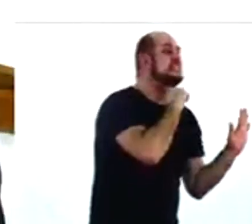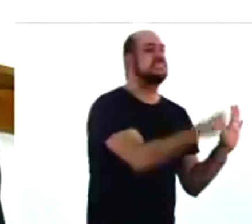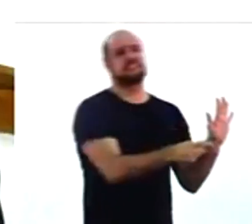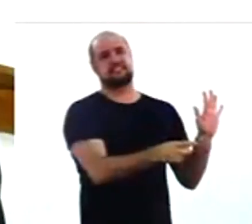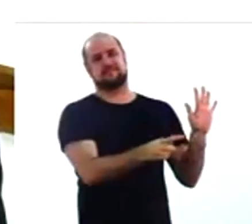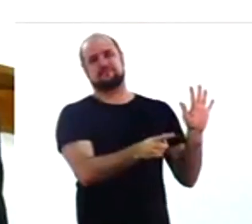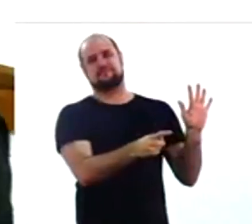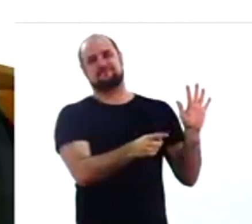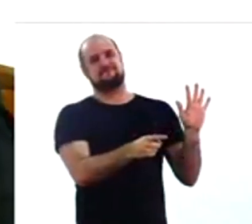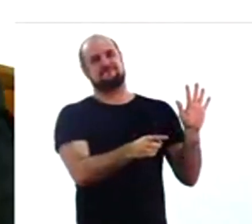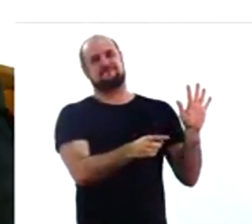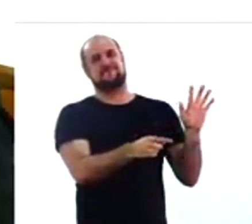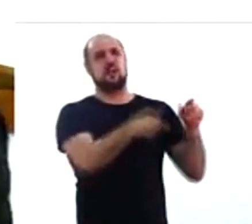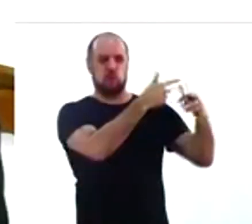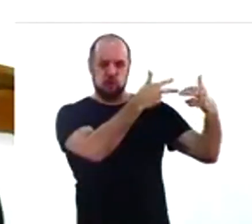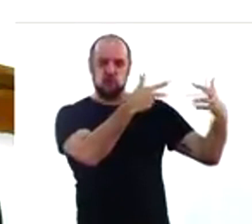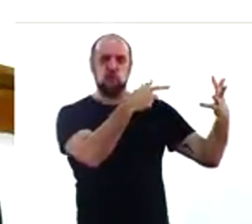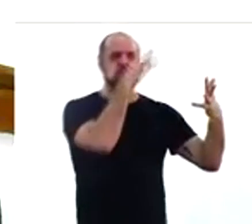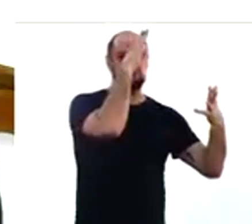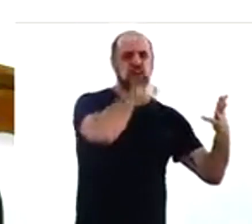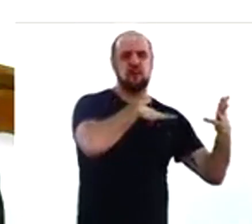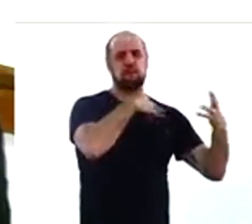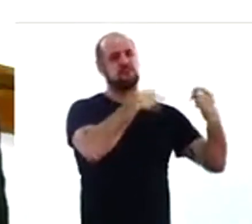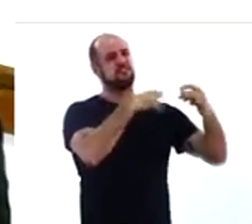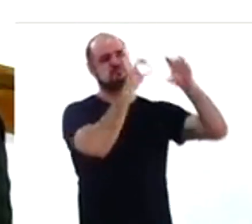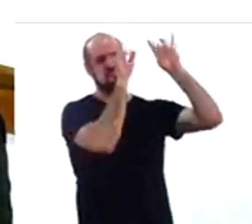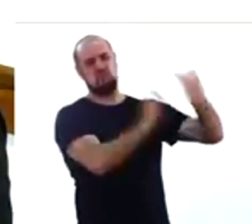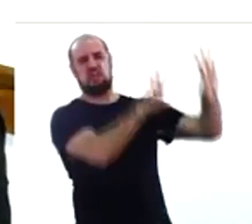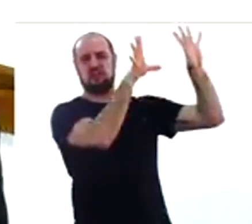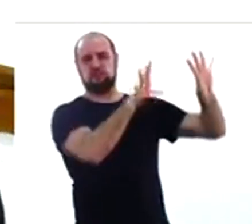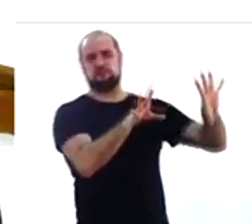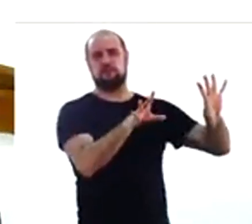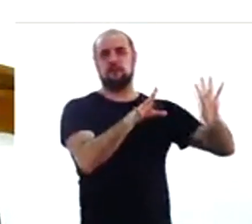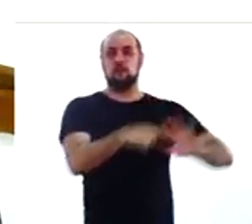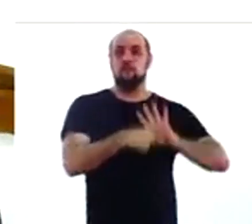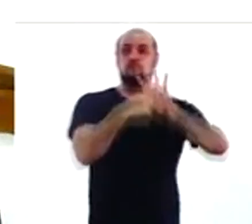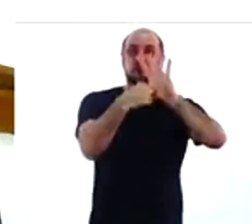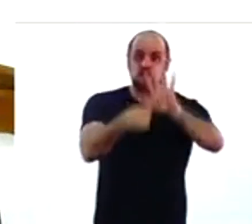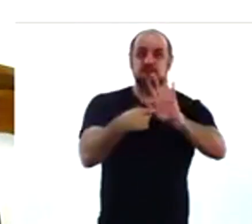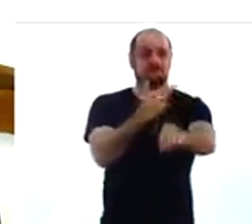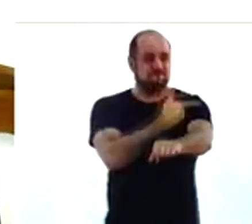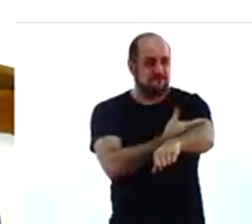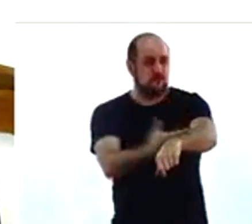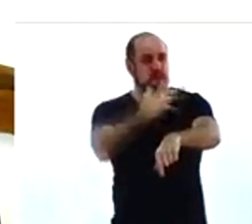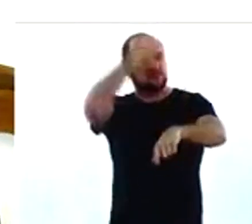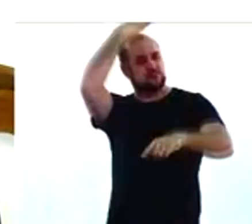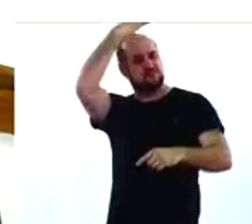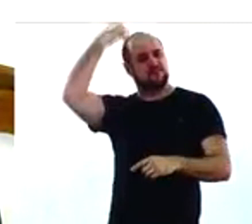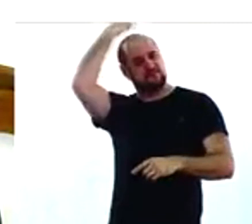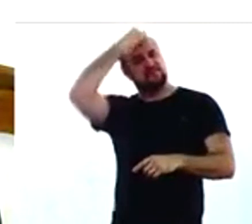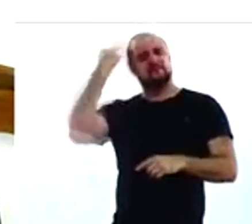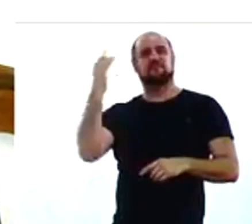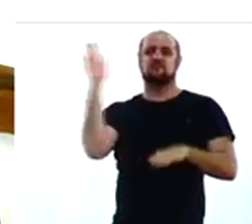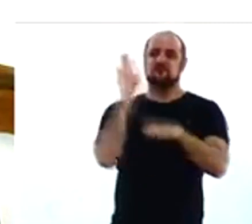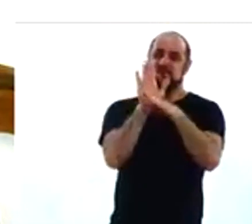de ti. Essas coisas precisam ser abandonadas, e isso mostra que estamos sendo educados pelo Espírito Santo de Deus